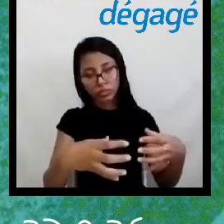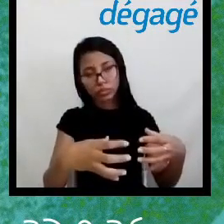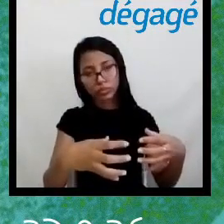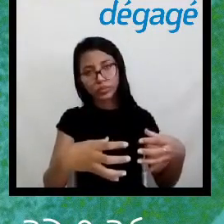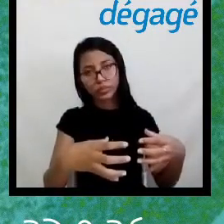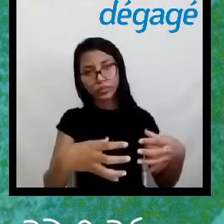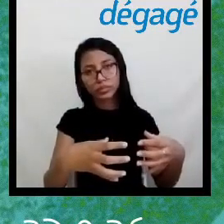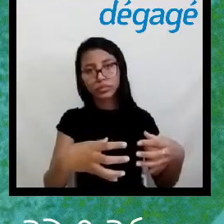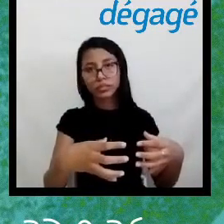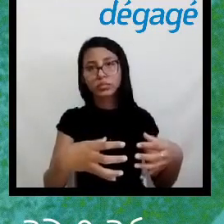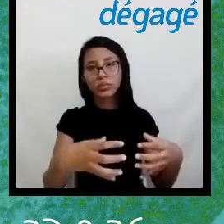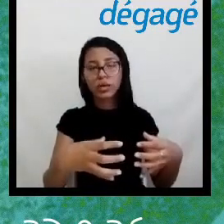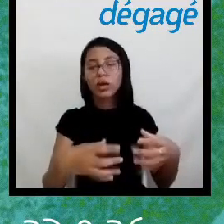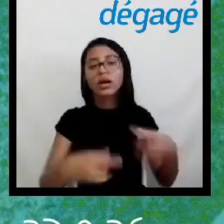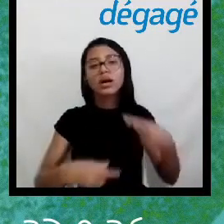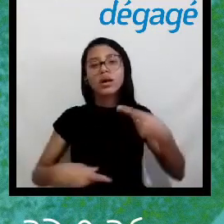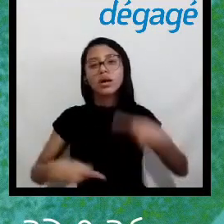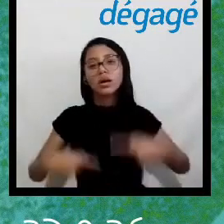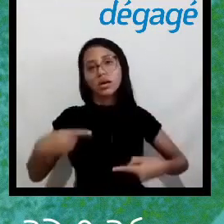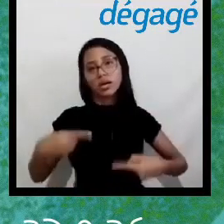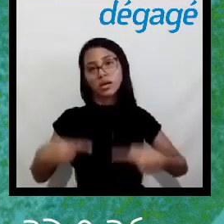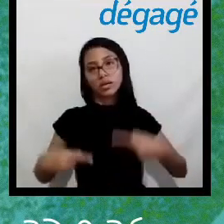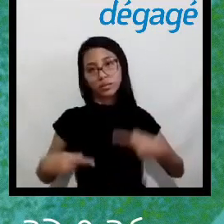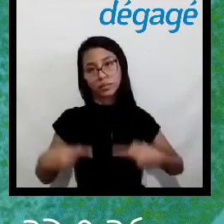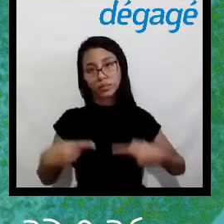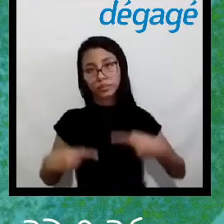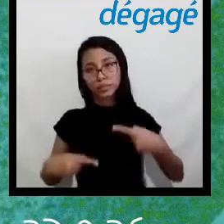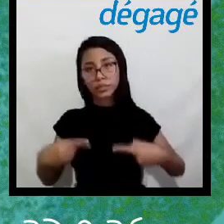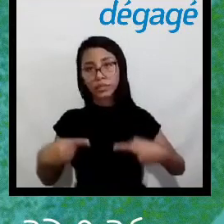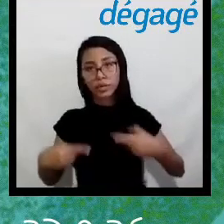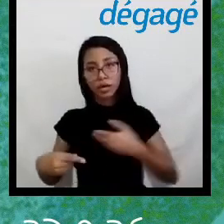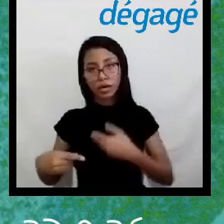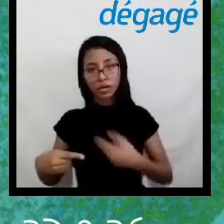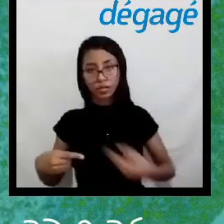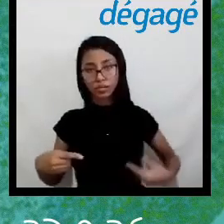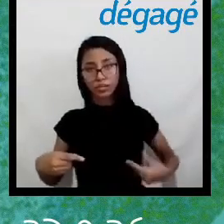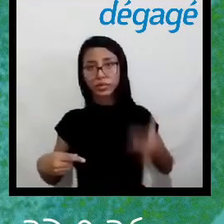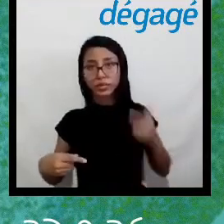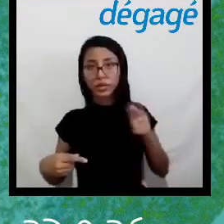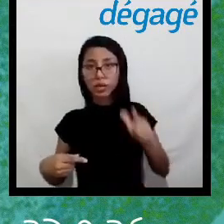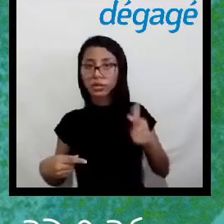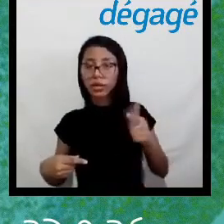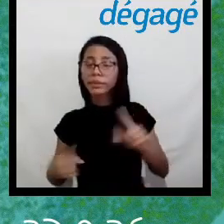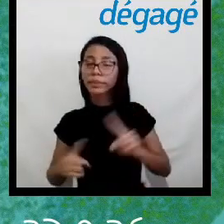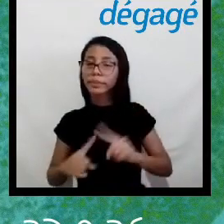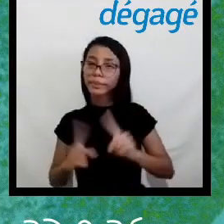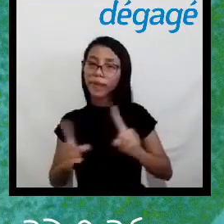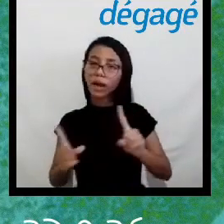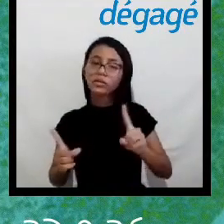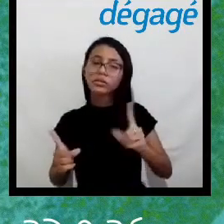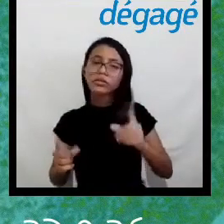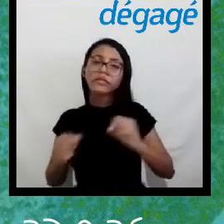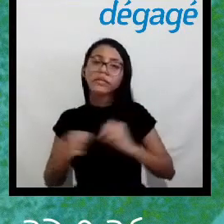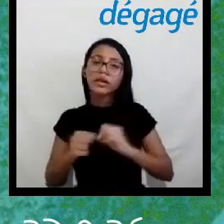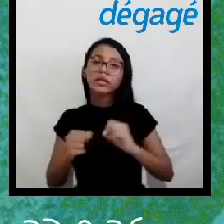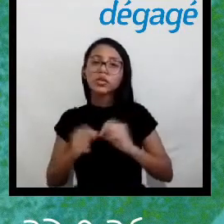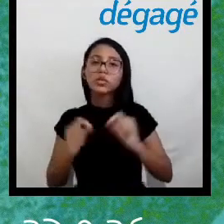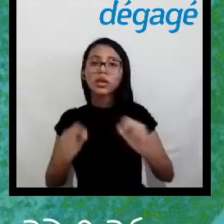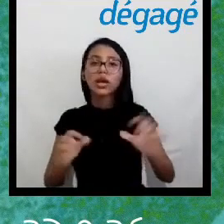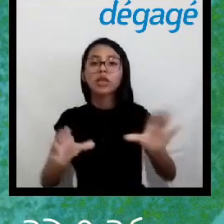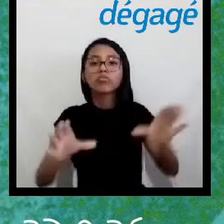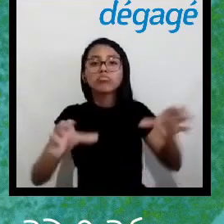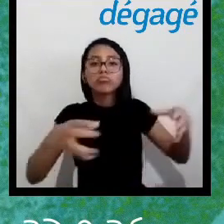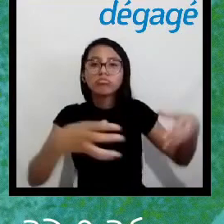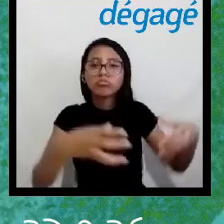grupo, faça um pequeno grupo, veja o que, que essas pessoas querem, e aí vá, não estou falando para não cobrar, vai cobrando e vai